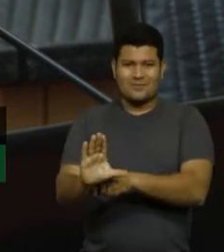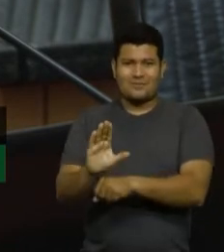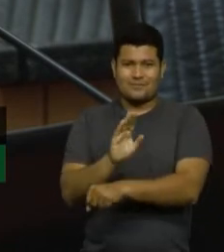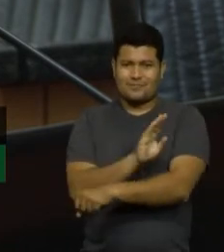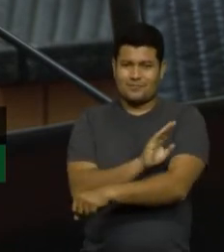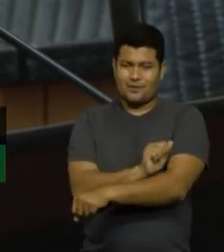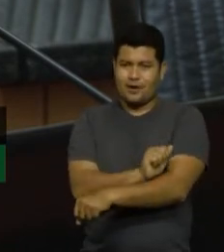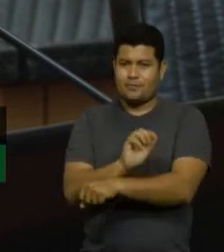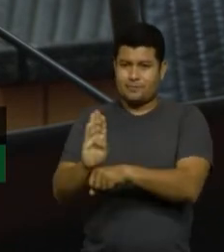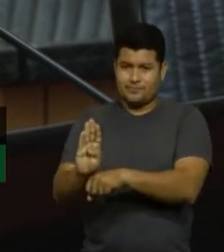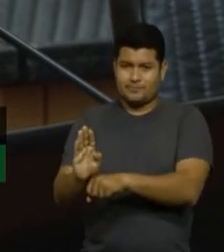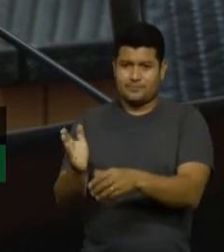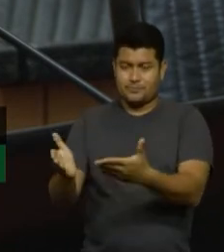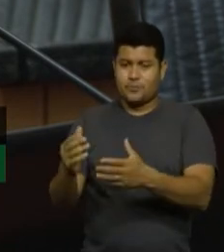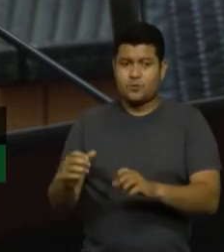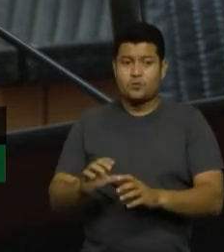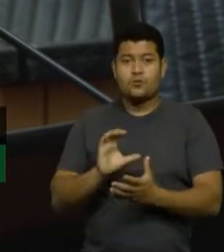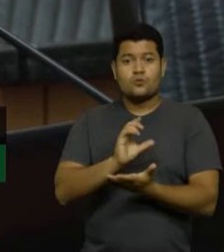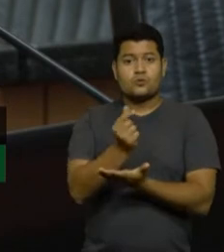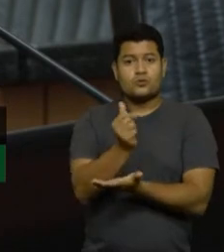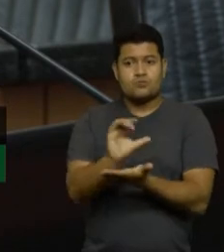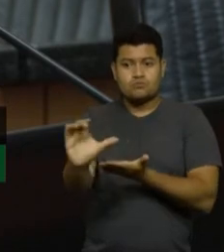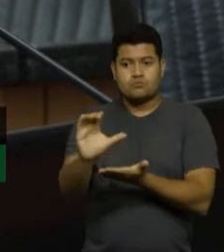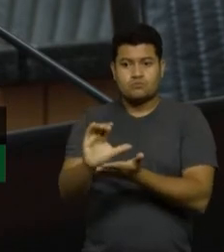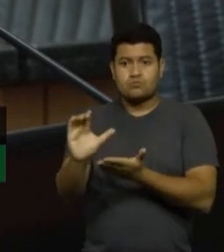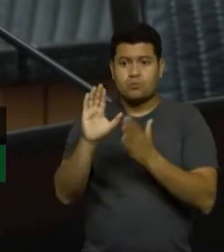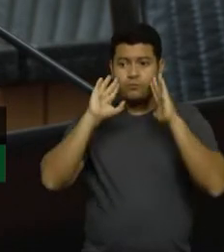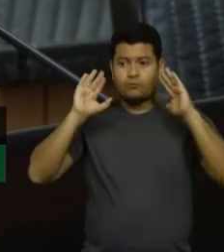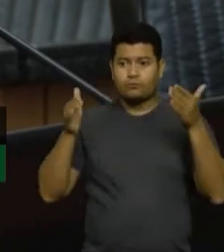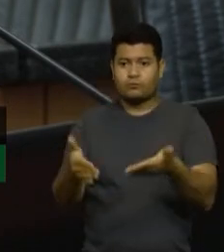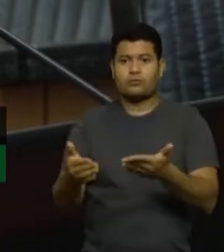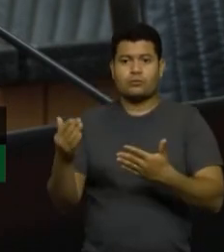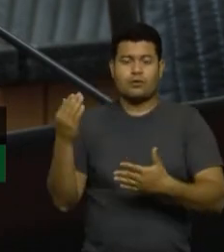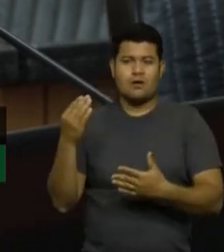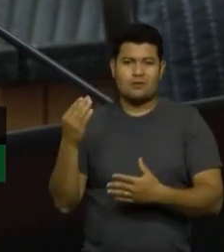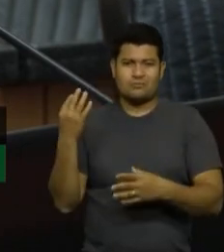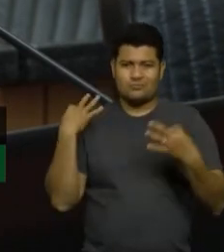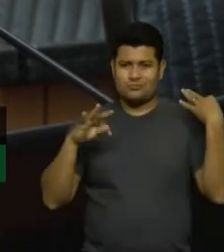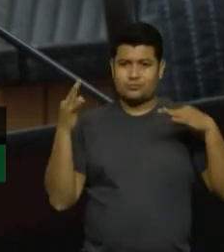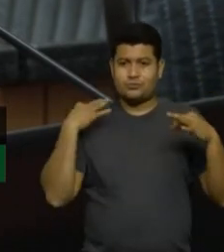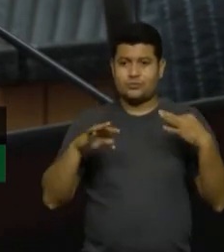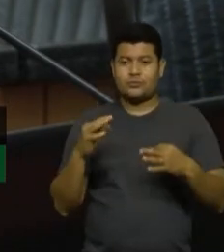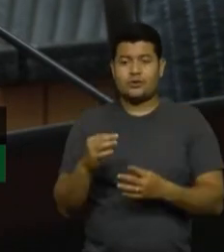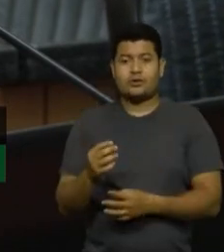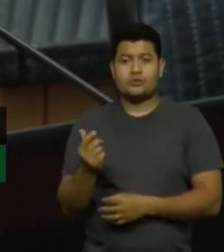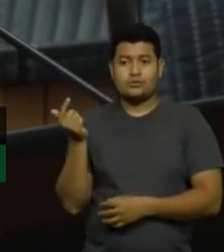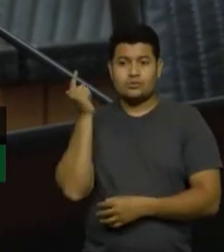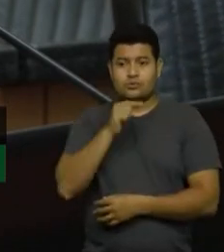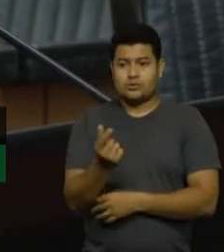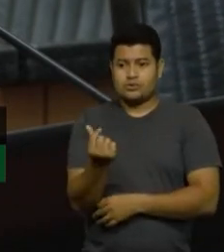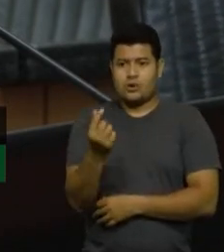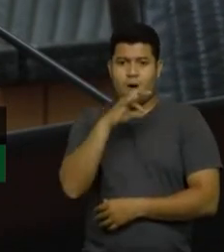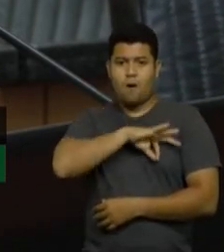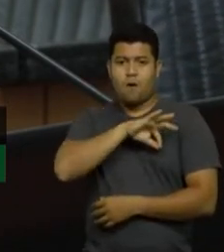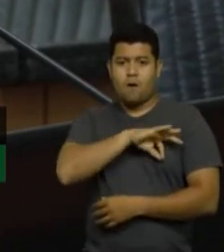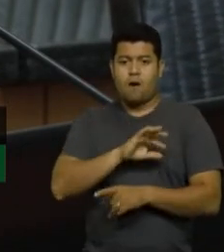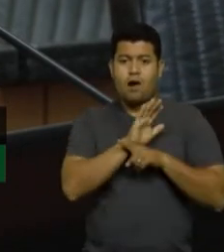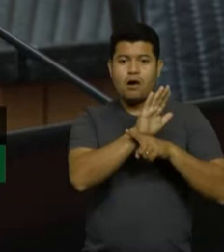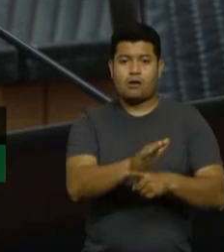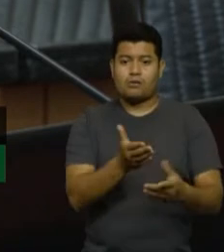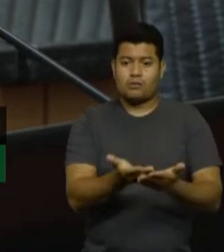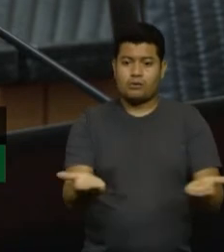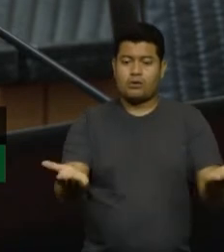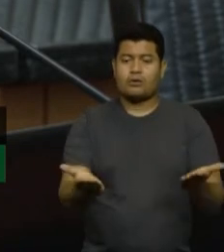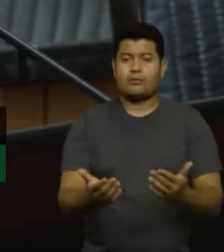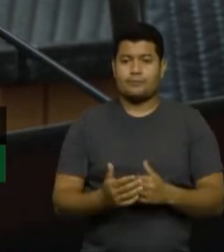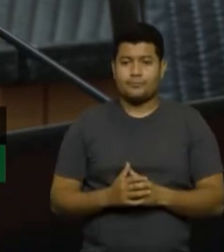está fazendo rumo ao turismo, buscando essa fonte de renda para a população. E todo o